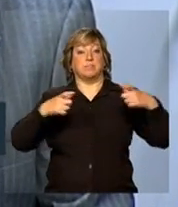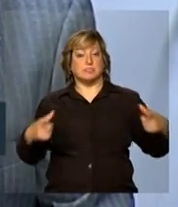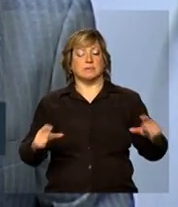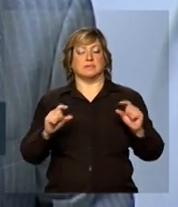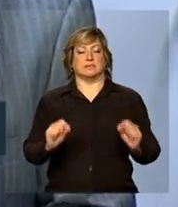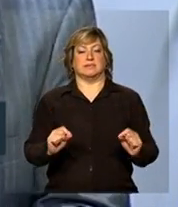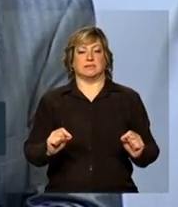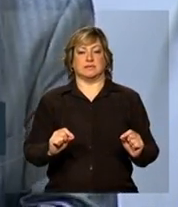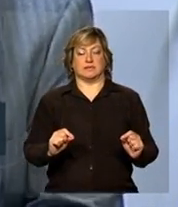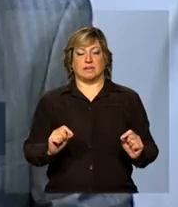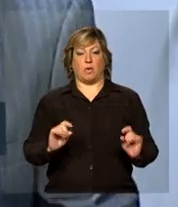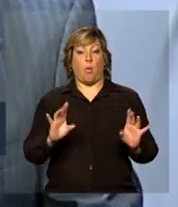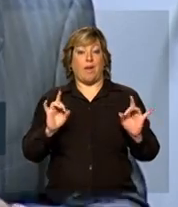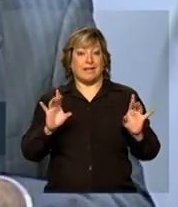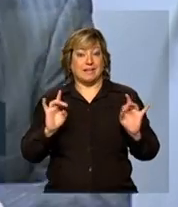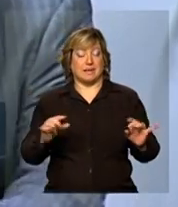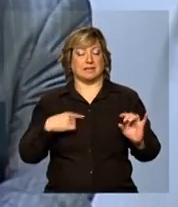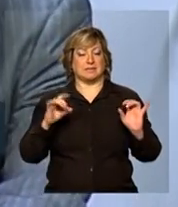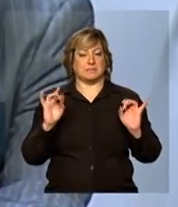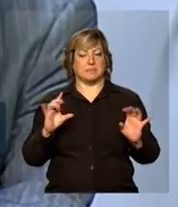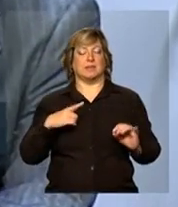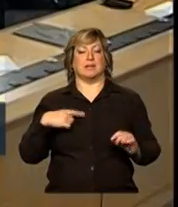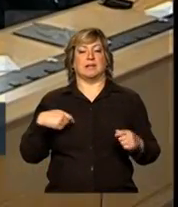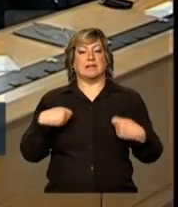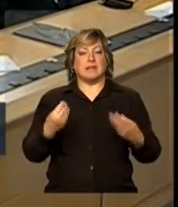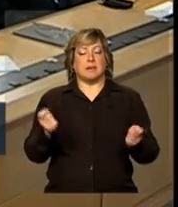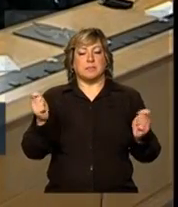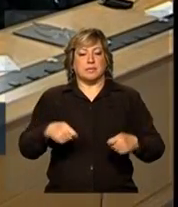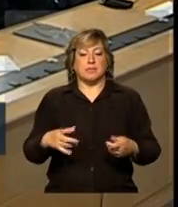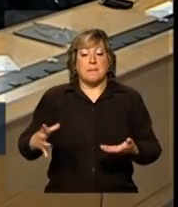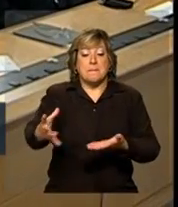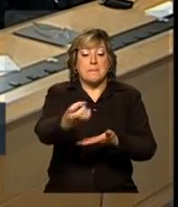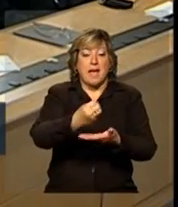sistema nacional e aumentarmos a capacidade de captação.